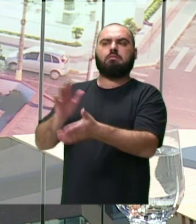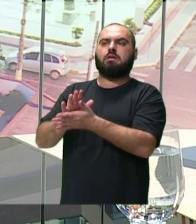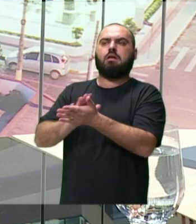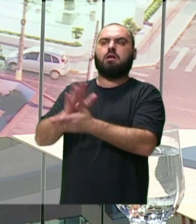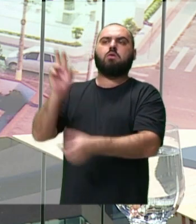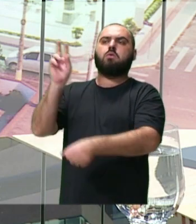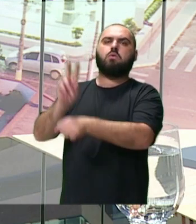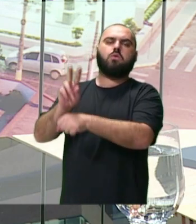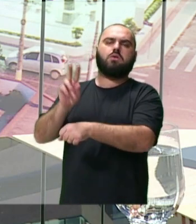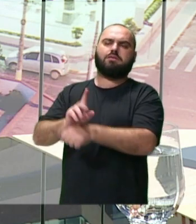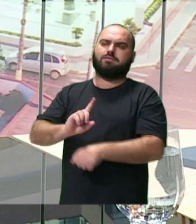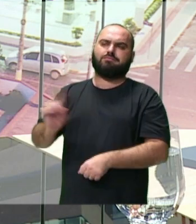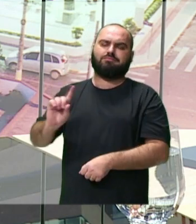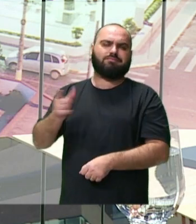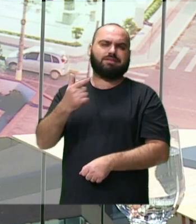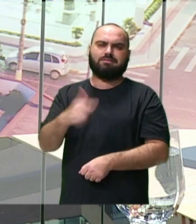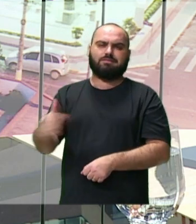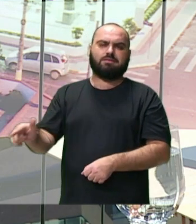ações